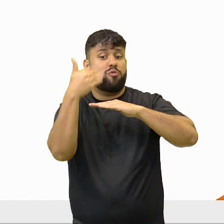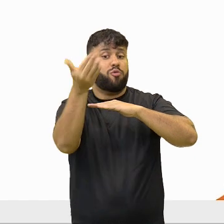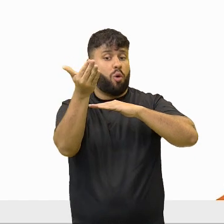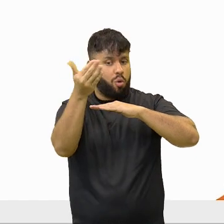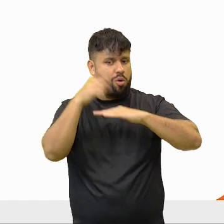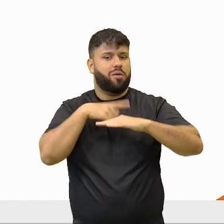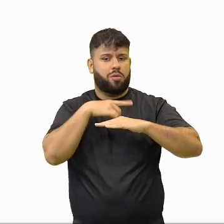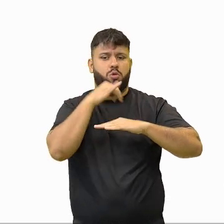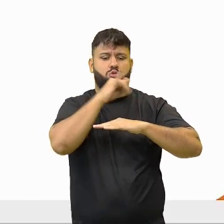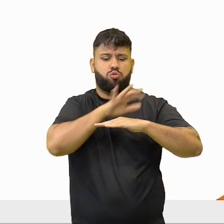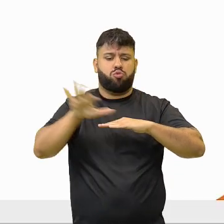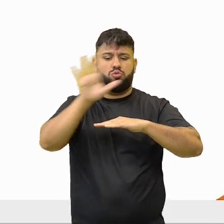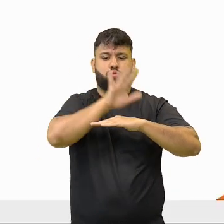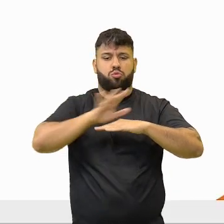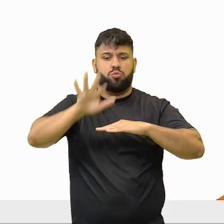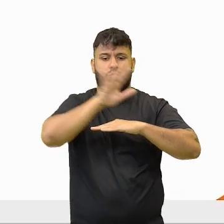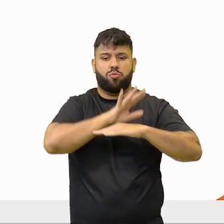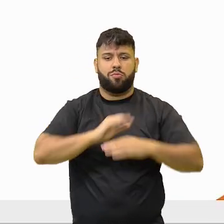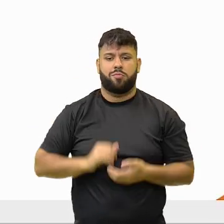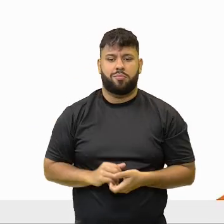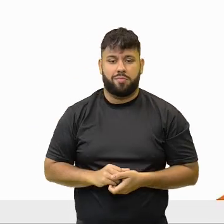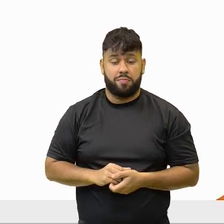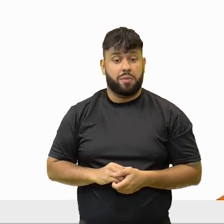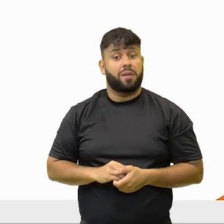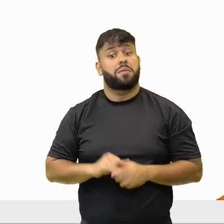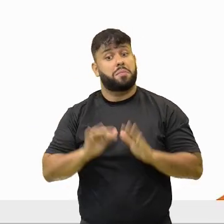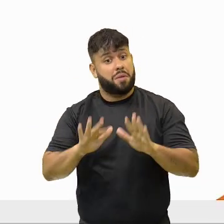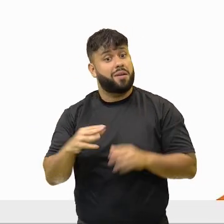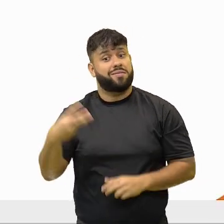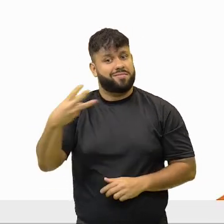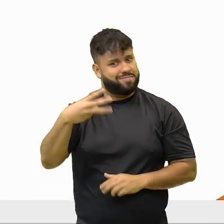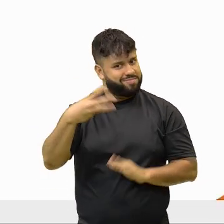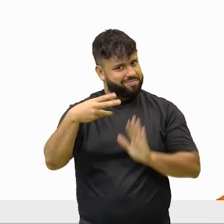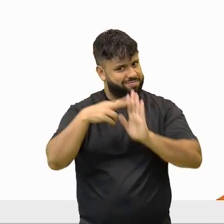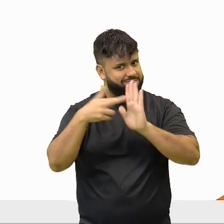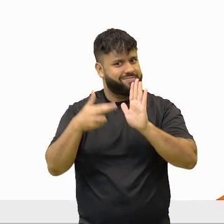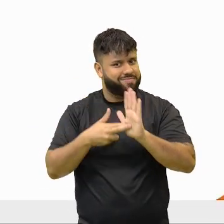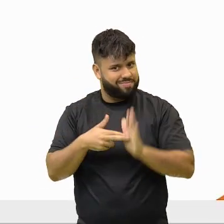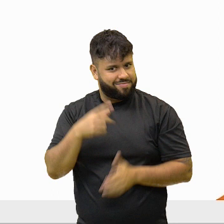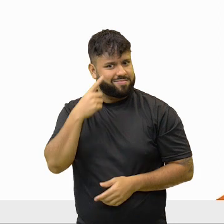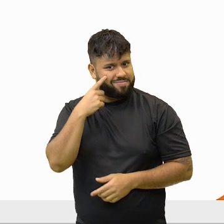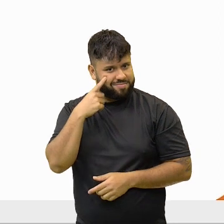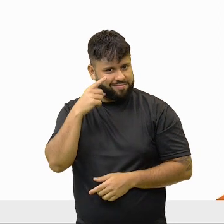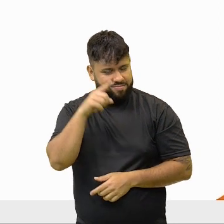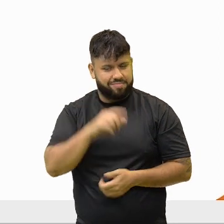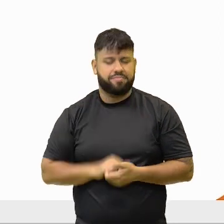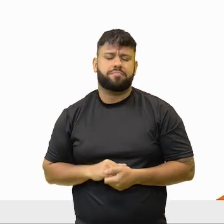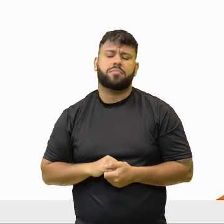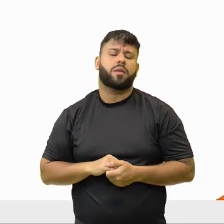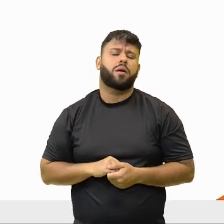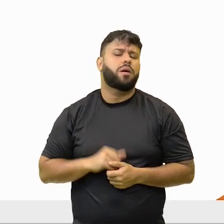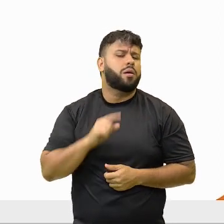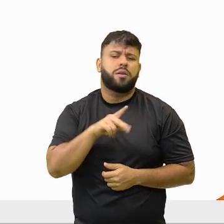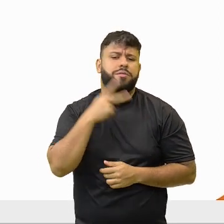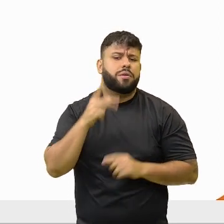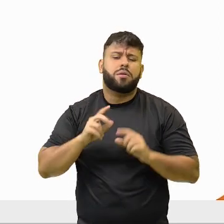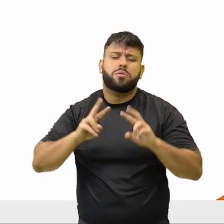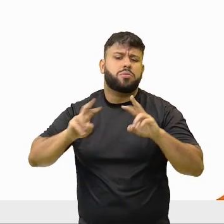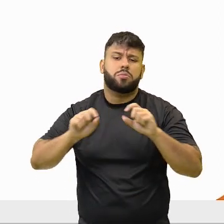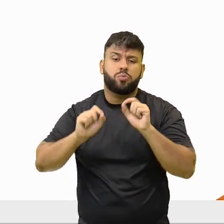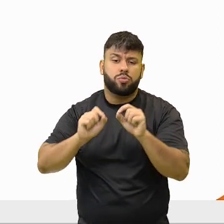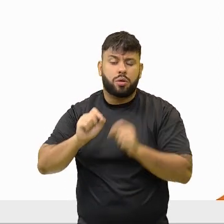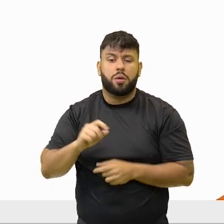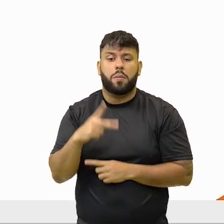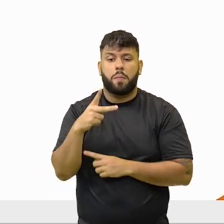de fora. Agora, temos também a terceira propriedade. A terceira propriedade já fala especificamente do potencial